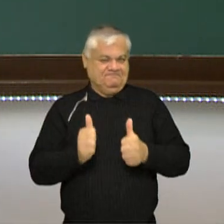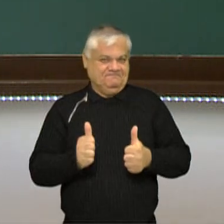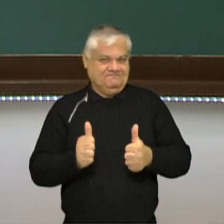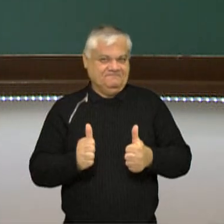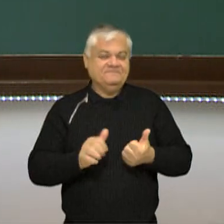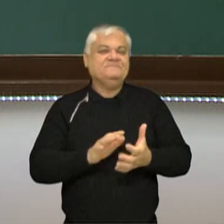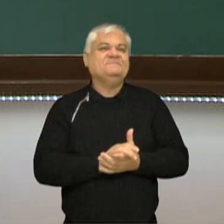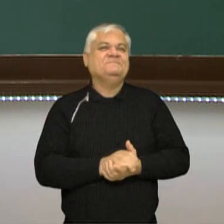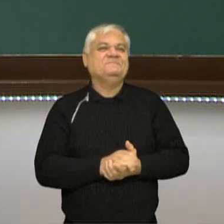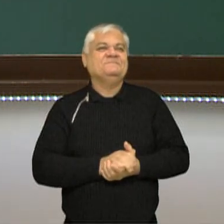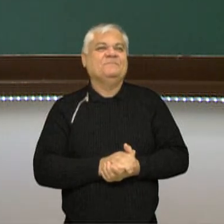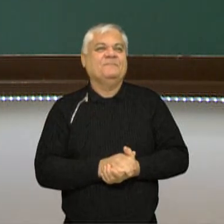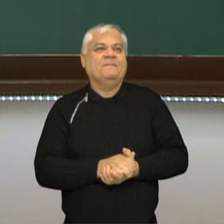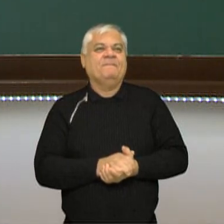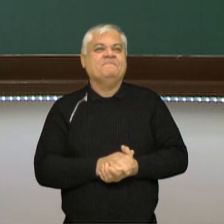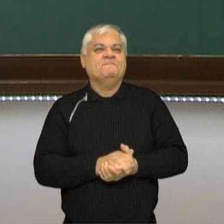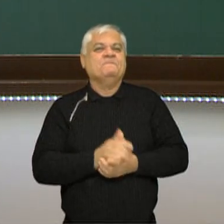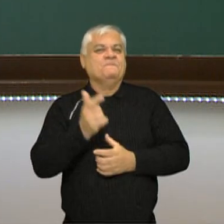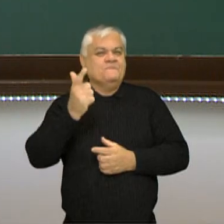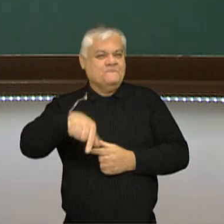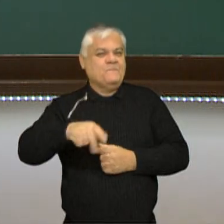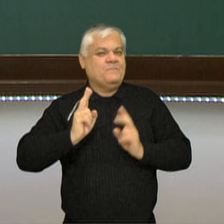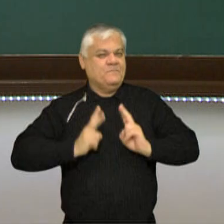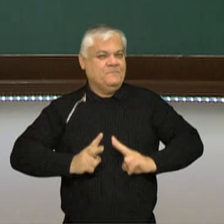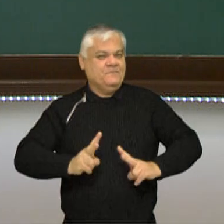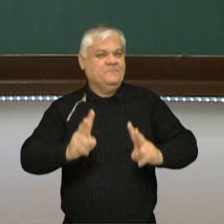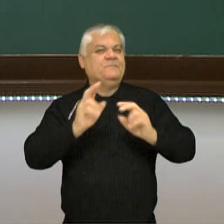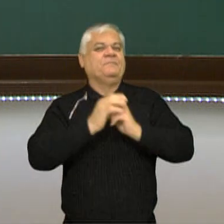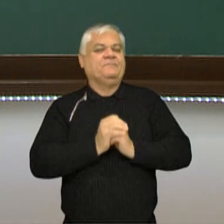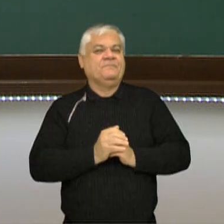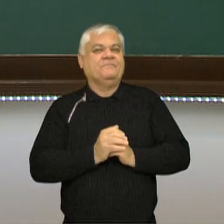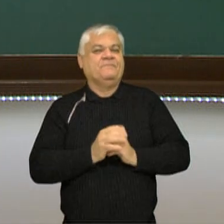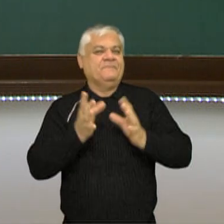ok? Vamos continuando então, vamos